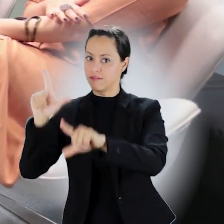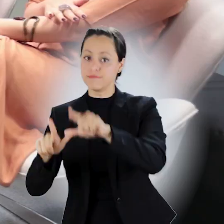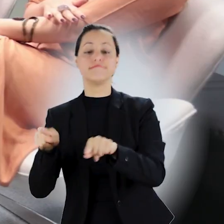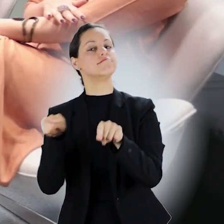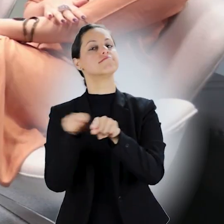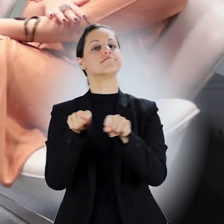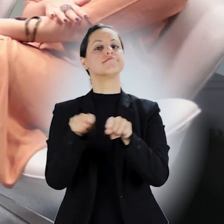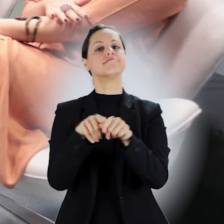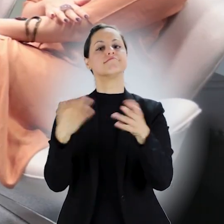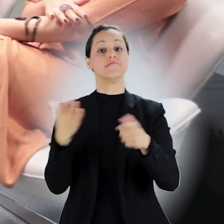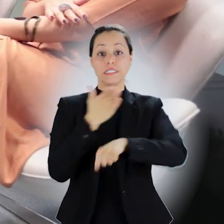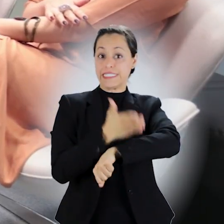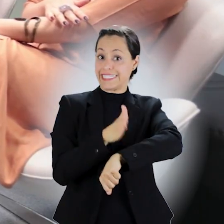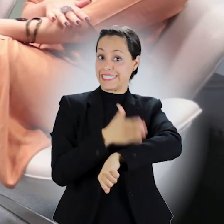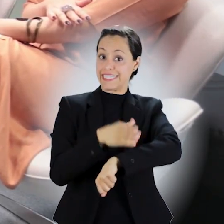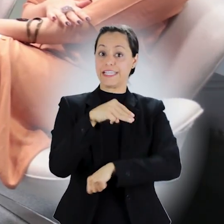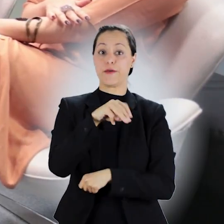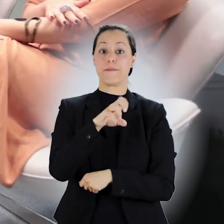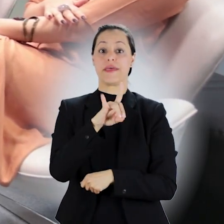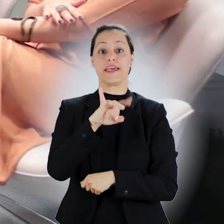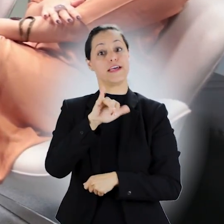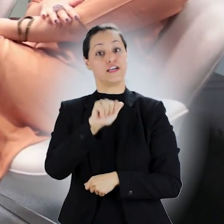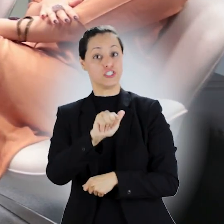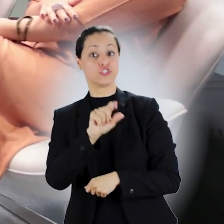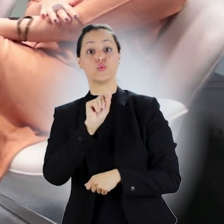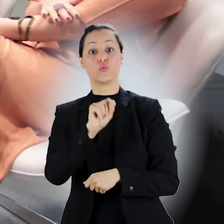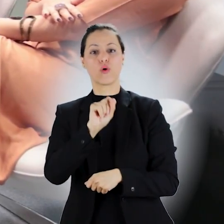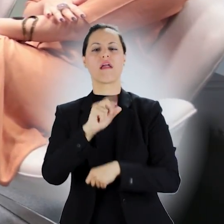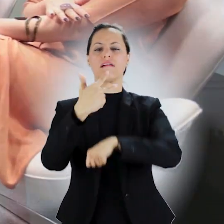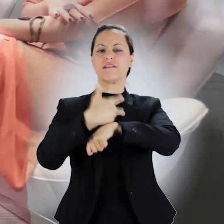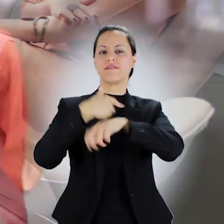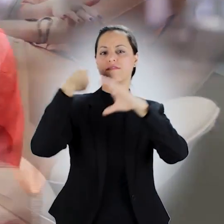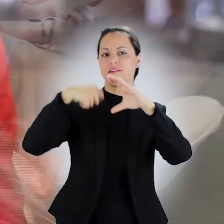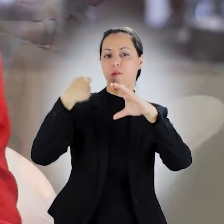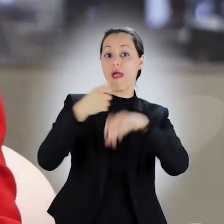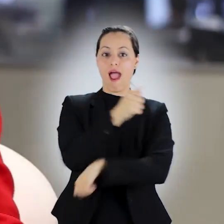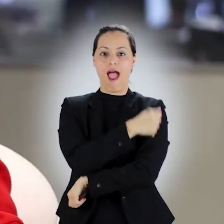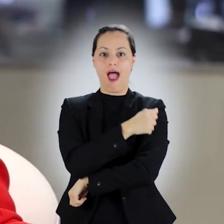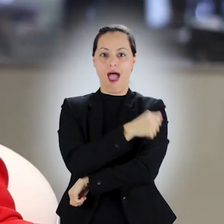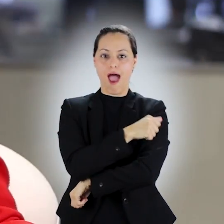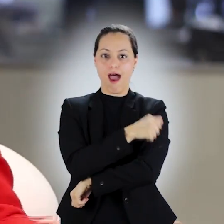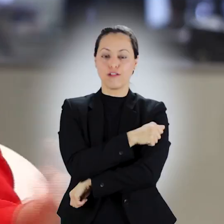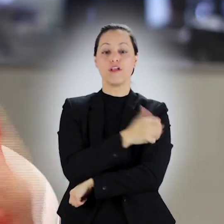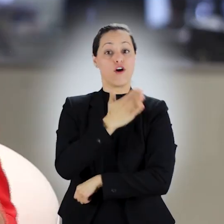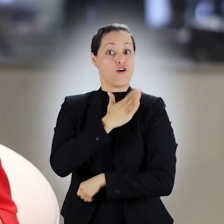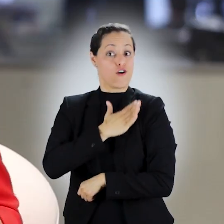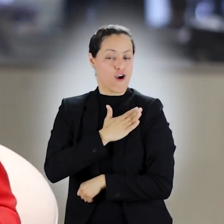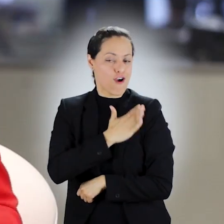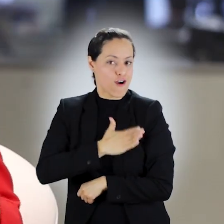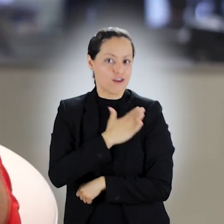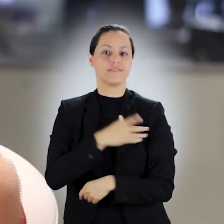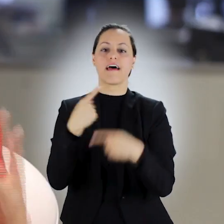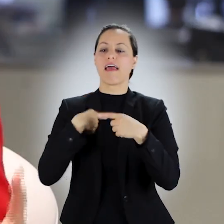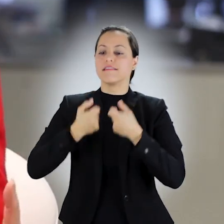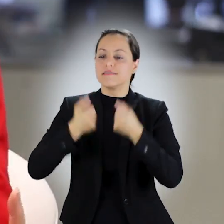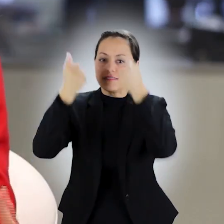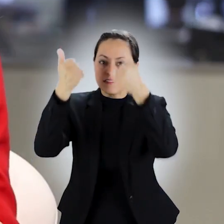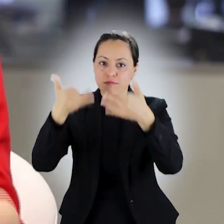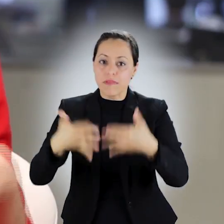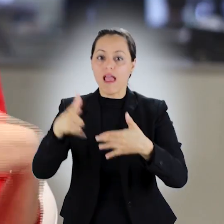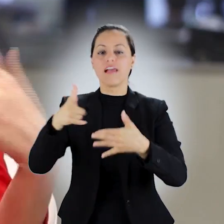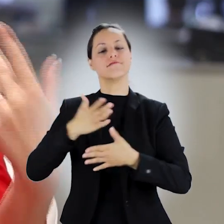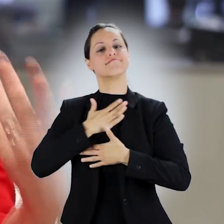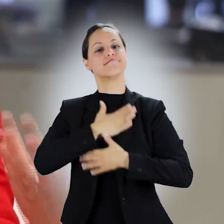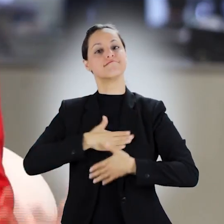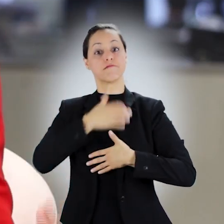eu também dou media training e os meus alunos, né, empresários que passam pelo meu media training, eles gostam muito, eles se sentem muito à